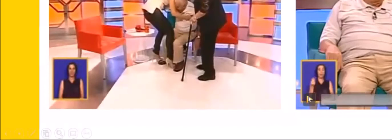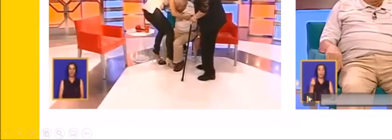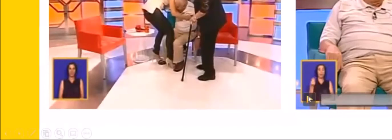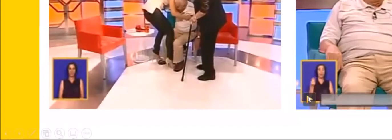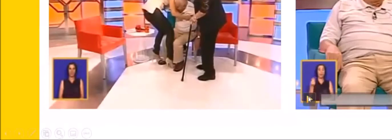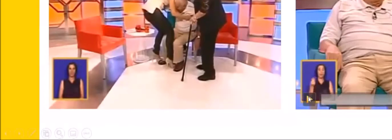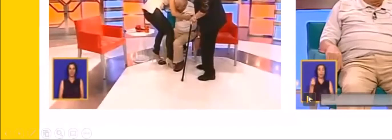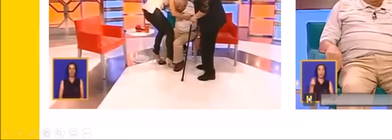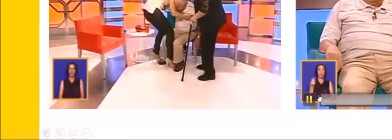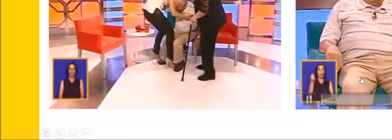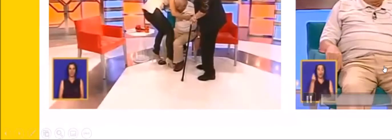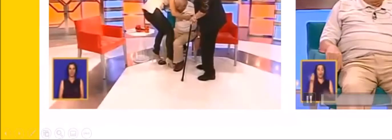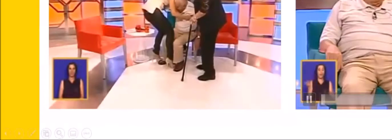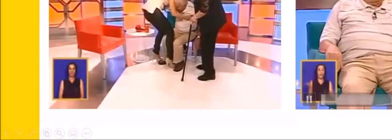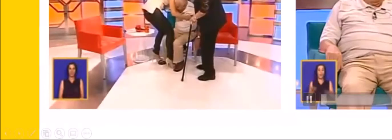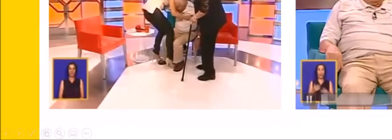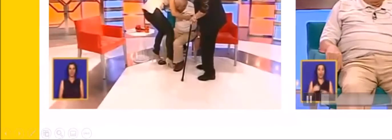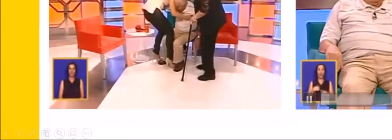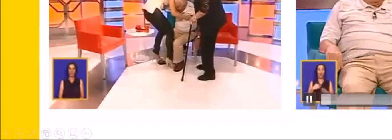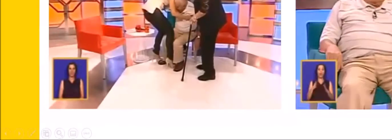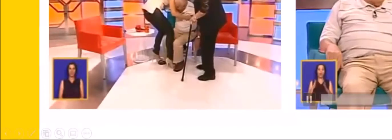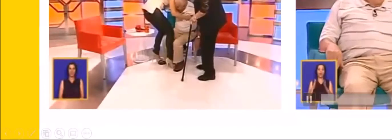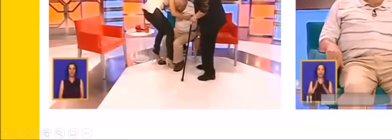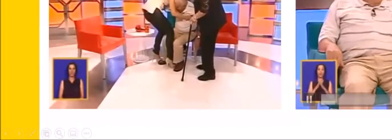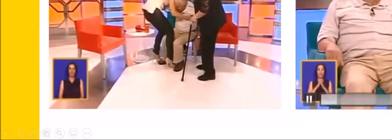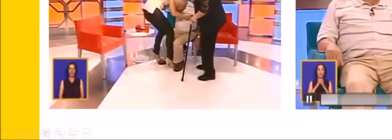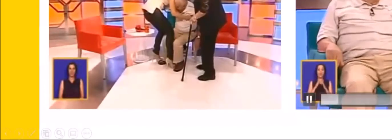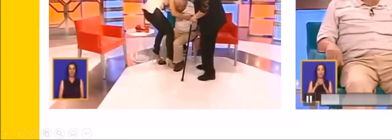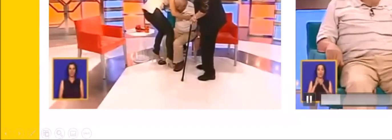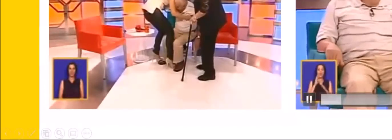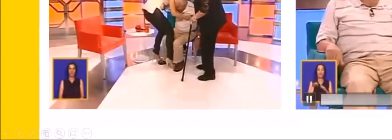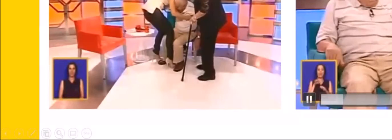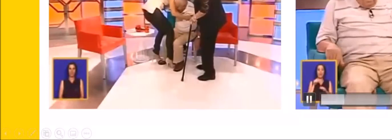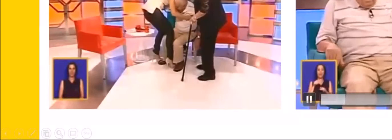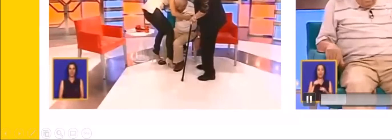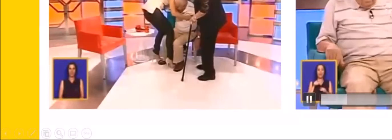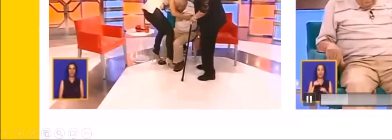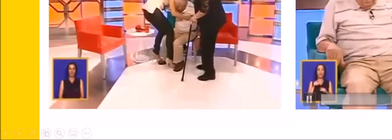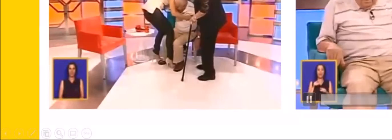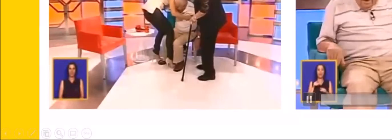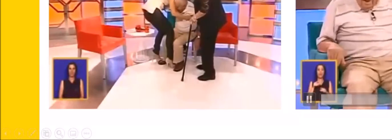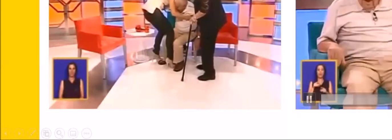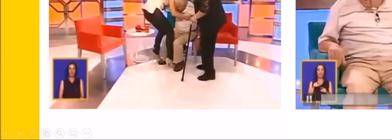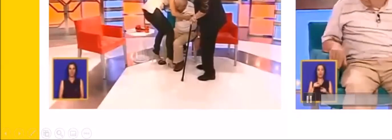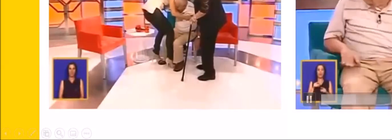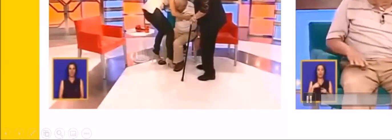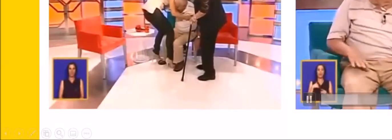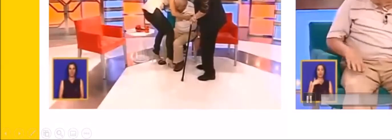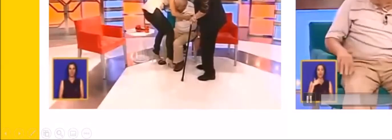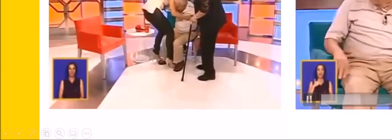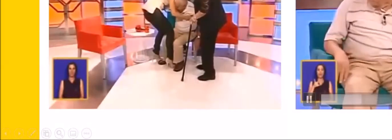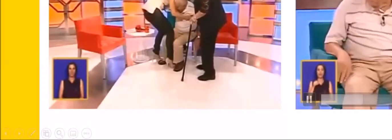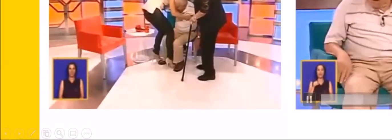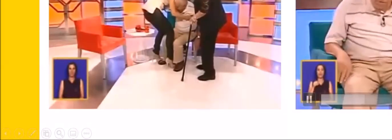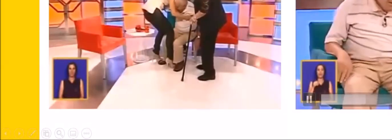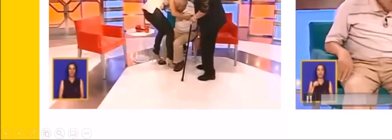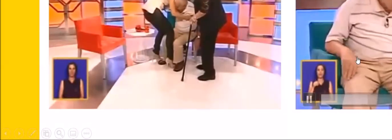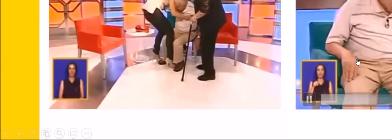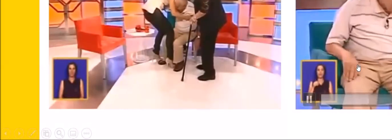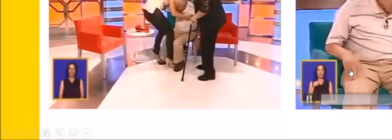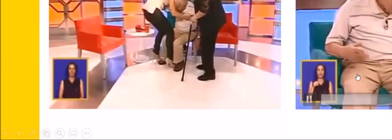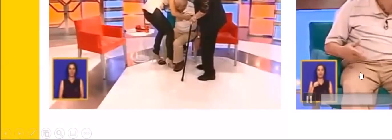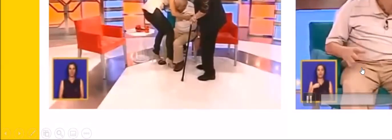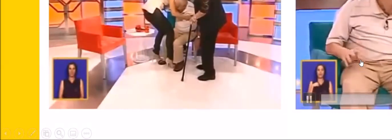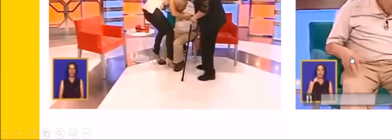ok? Olhem depois aqui. Santa Maria da Serra, como a senhora Sandra disse. Olhem aqui esta mão esquerda. Caiu. Ele